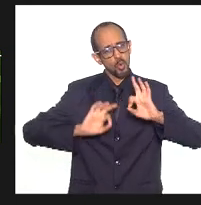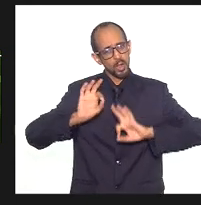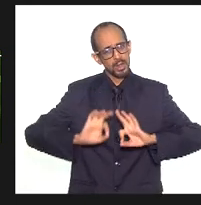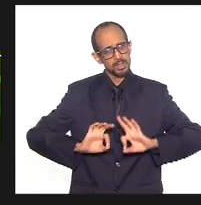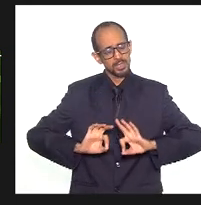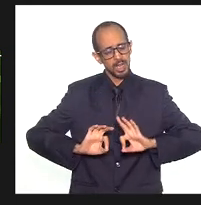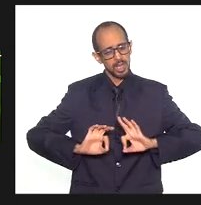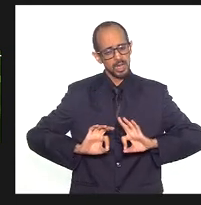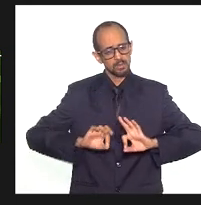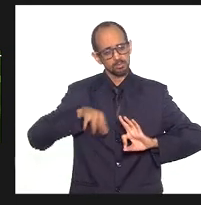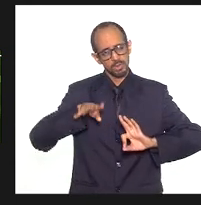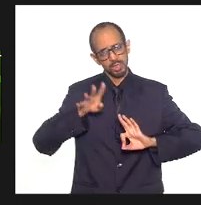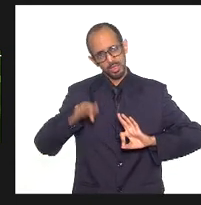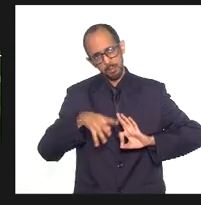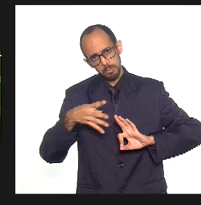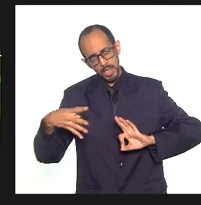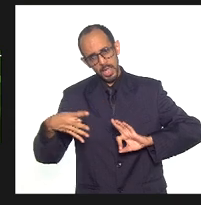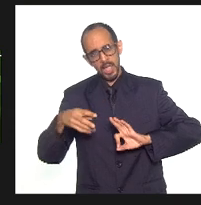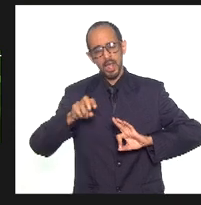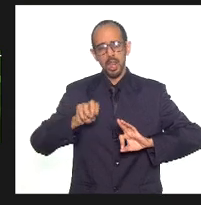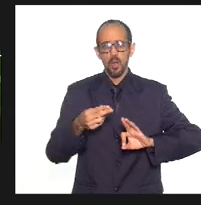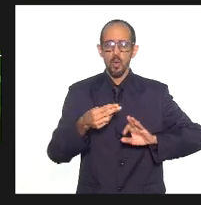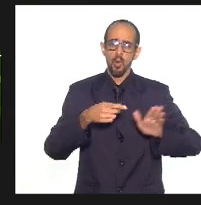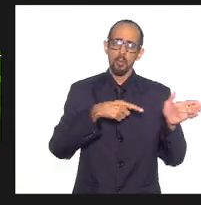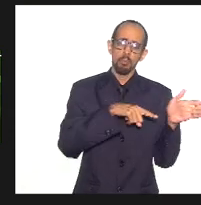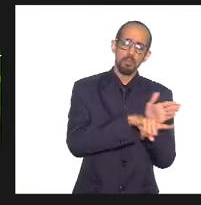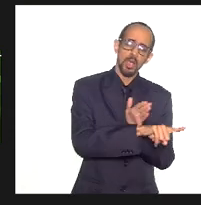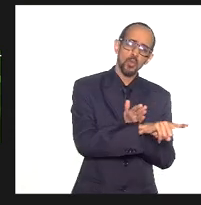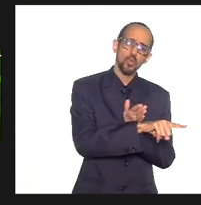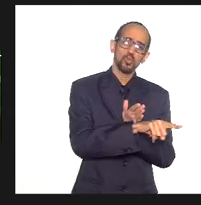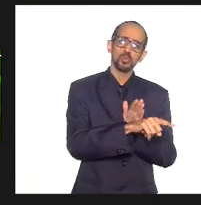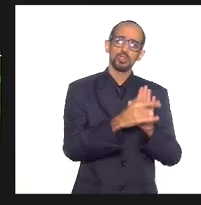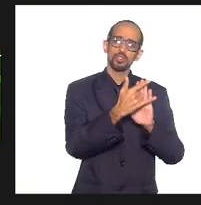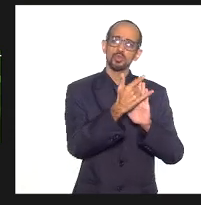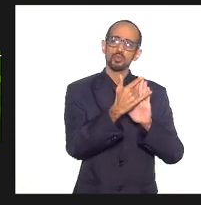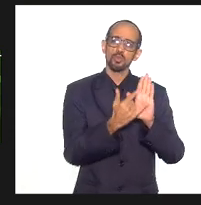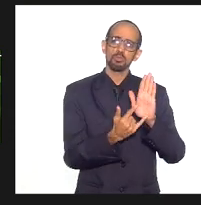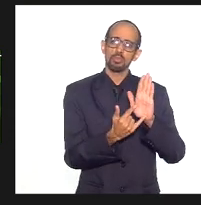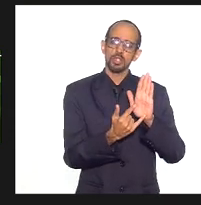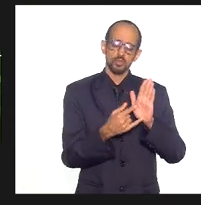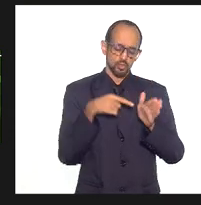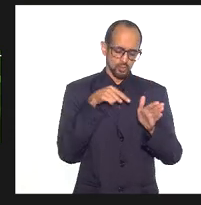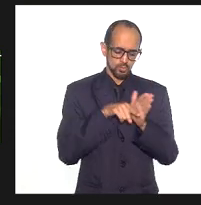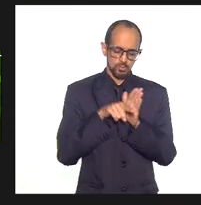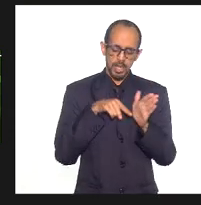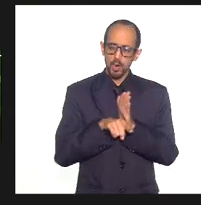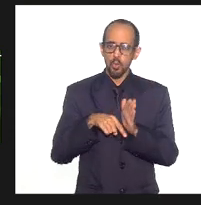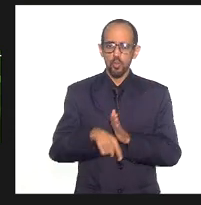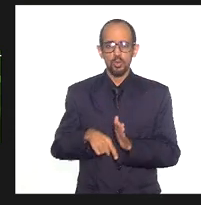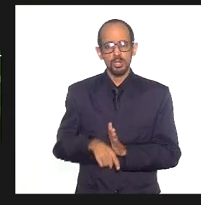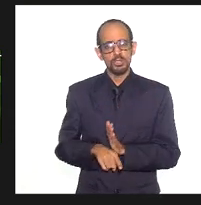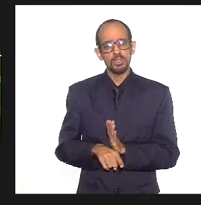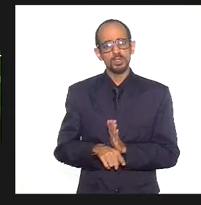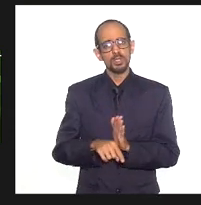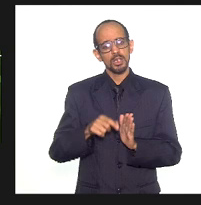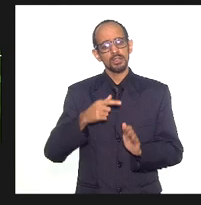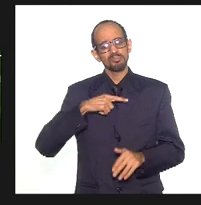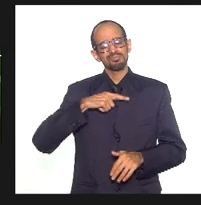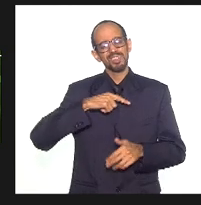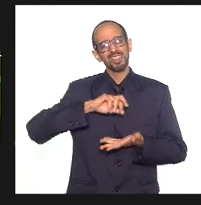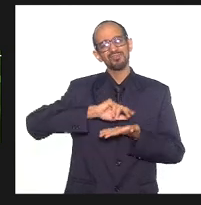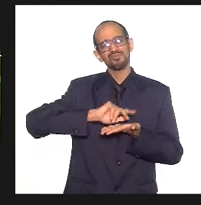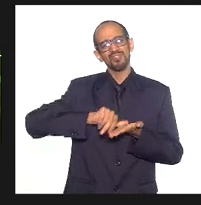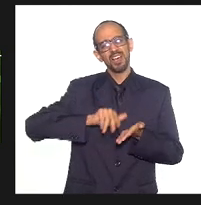organizado, né, numa tabela, ou com perguntas, com quesitos. Então, são diversas aqui as formas de